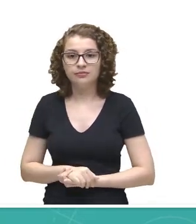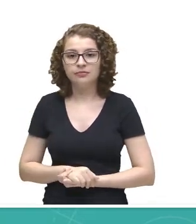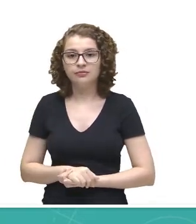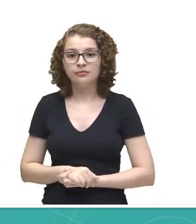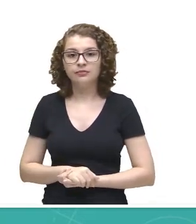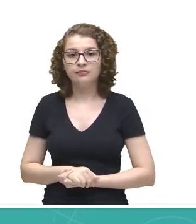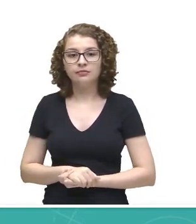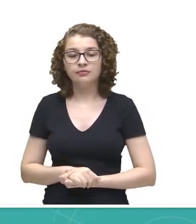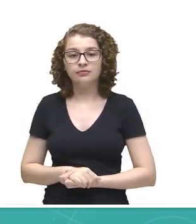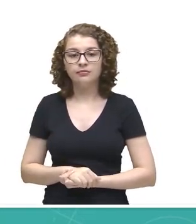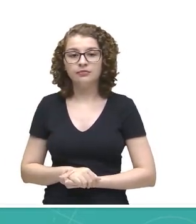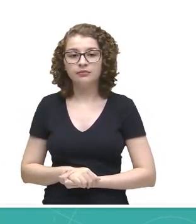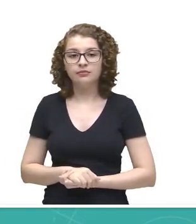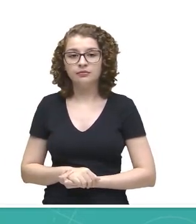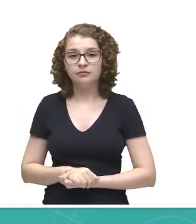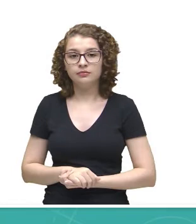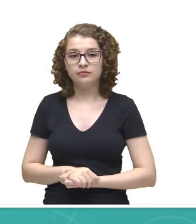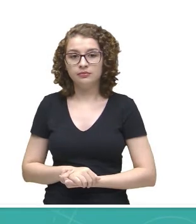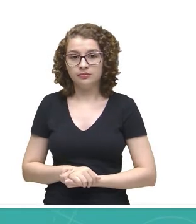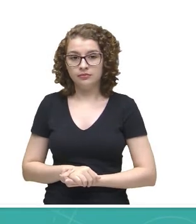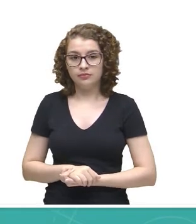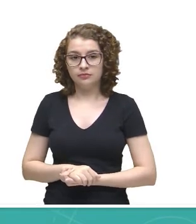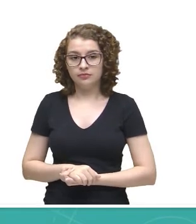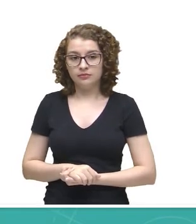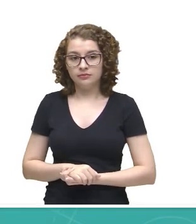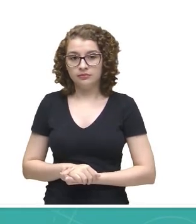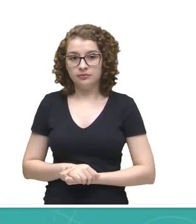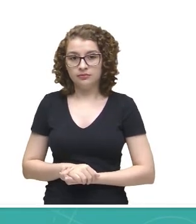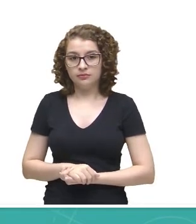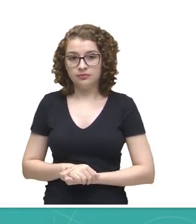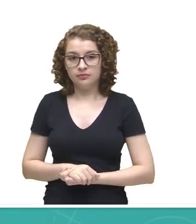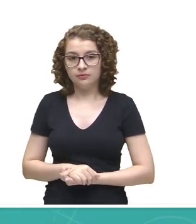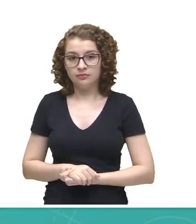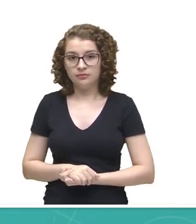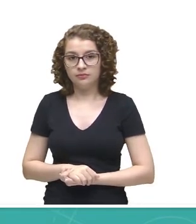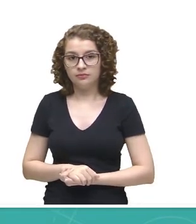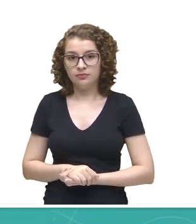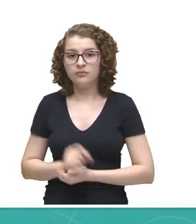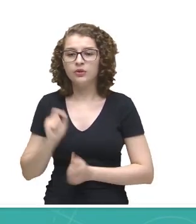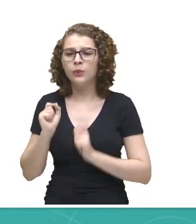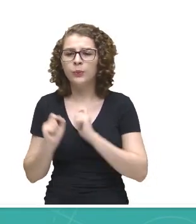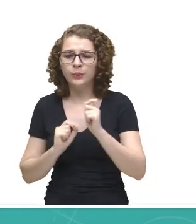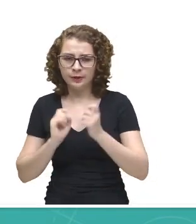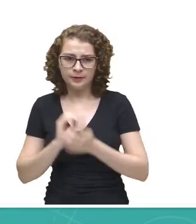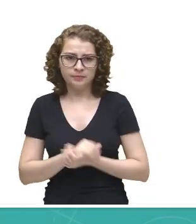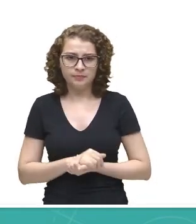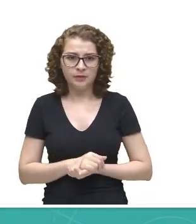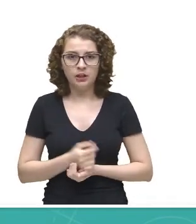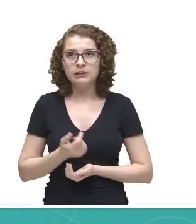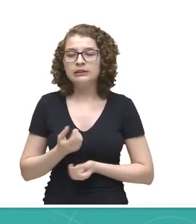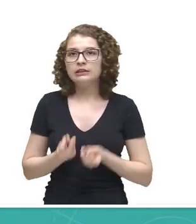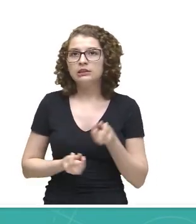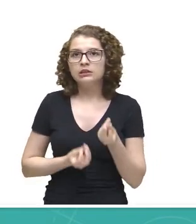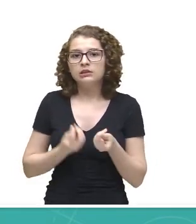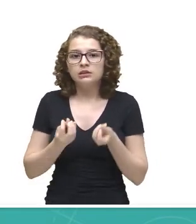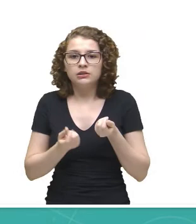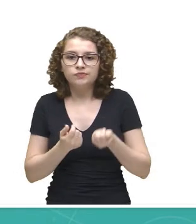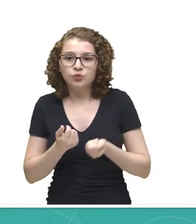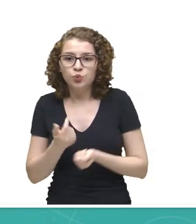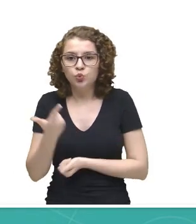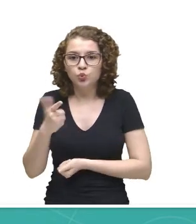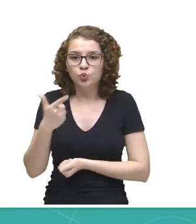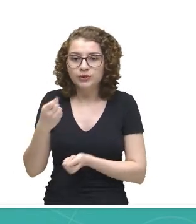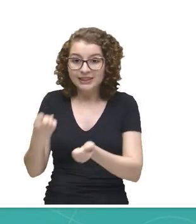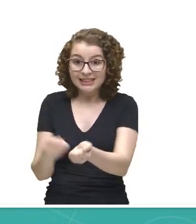Tá? Então, uma outra característica do tecido cartilaginoso é que ele não tem ali, né,